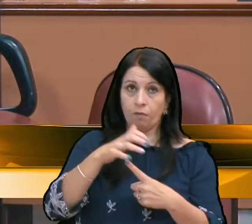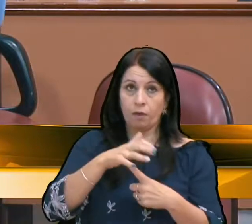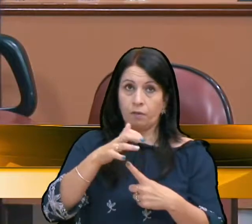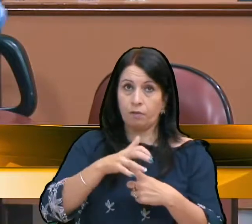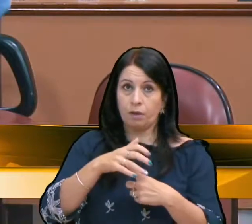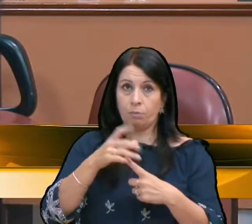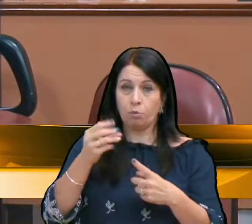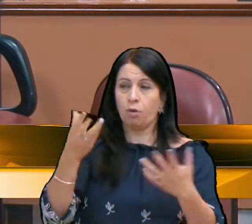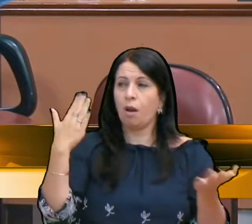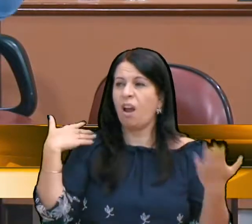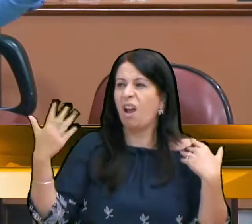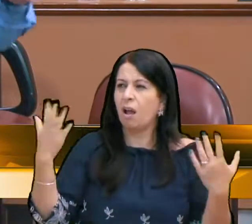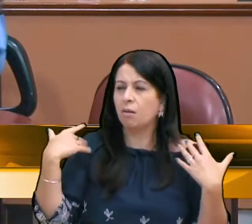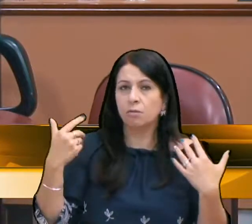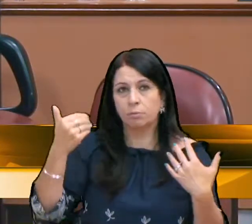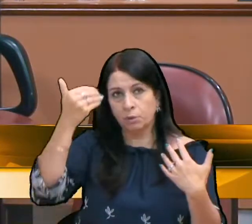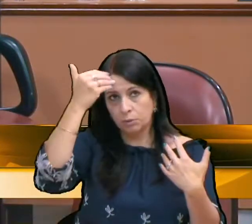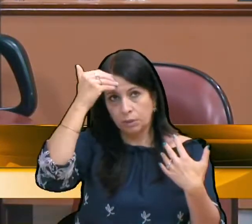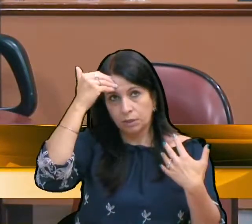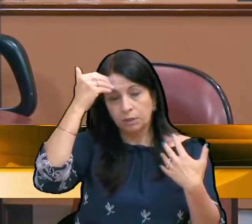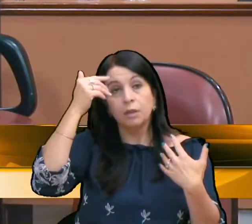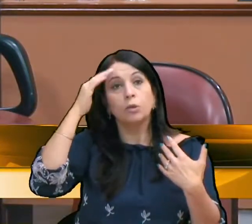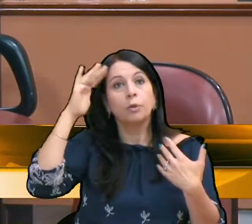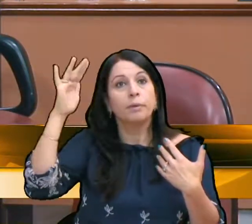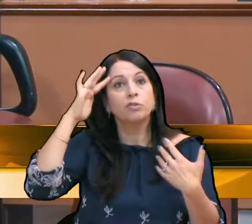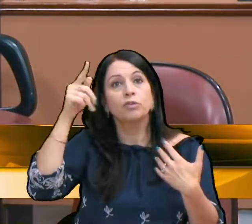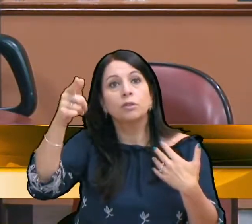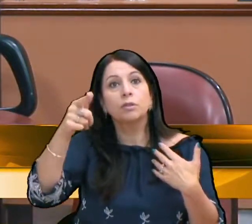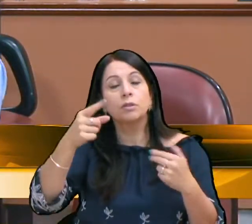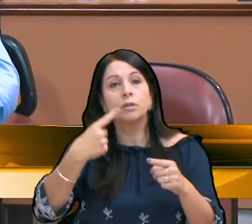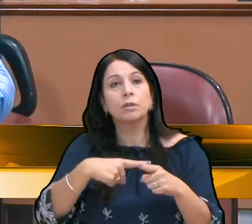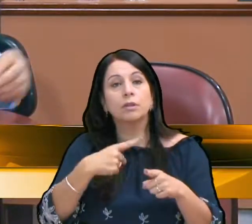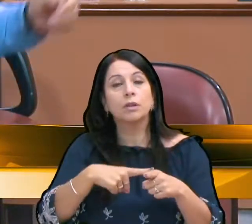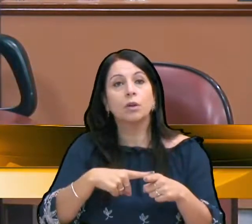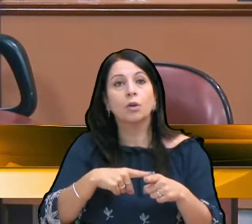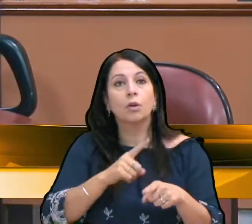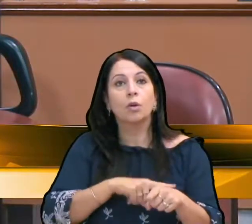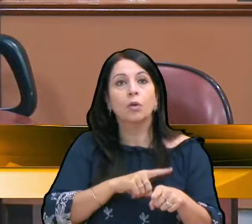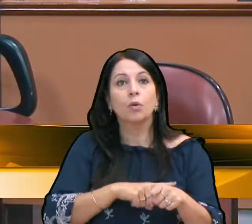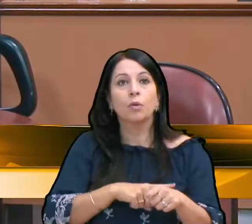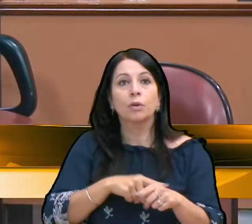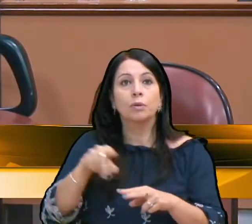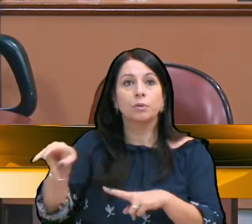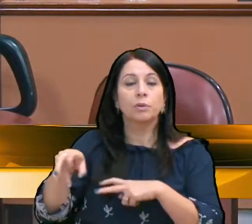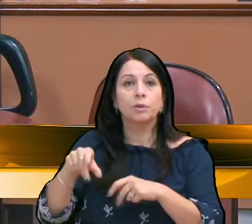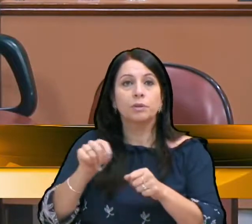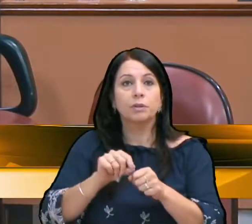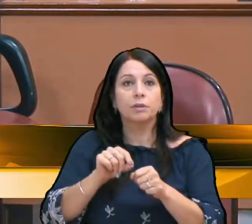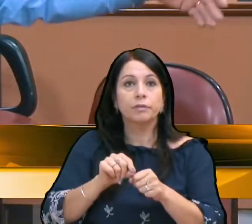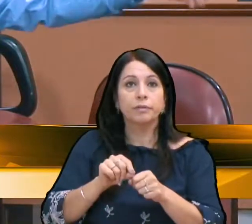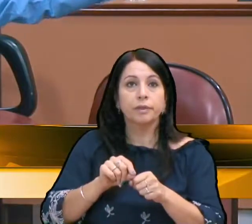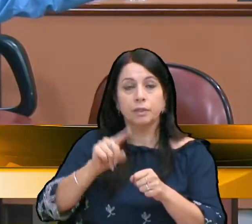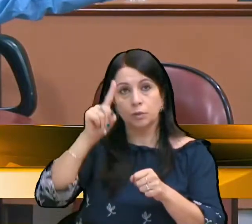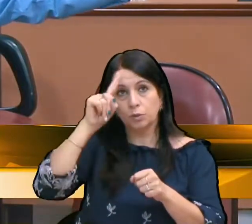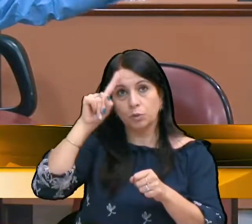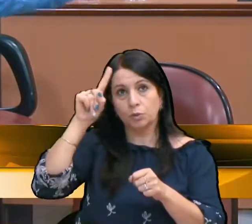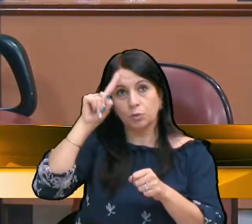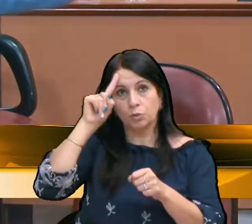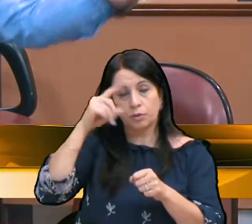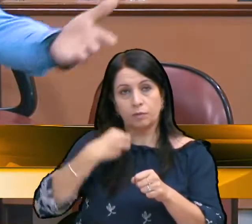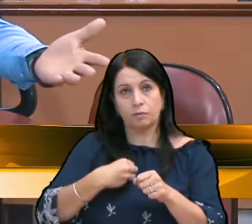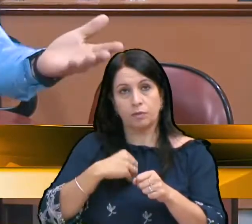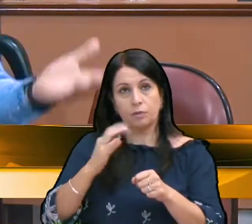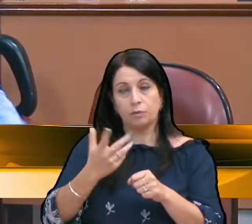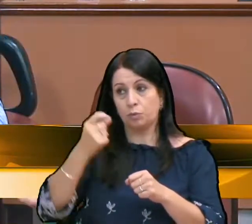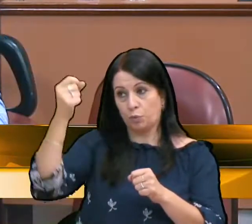muito calor aqui, não dá para aguentar. Então eu disse: imagine a senhora, não aguenta uma hora, imagine o agricultor que produz diariamente a vida toda